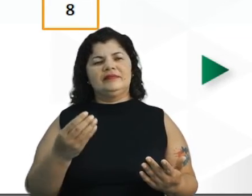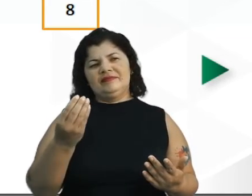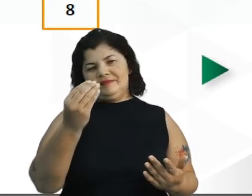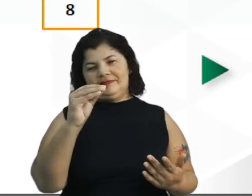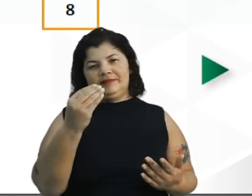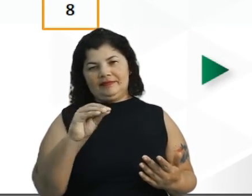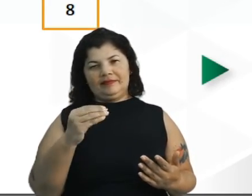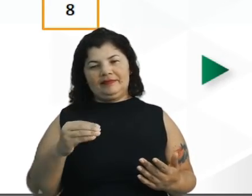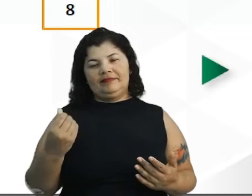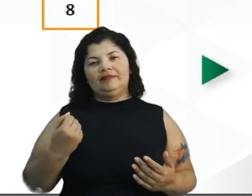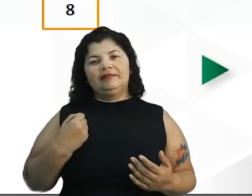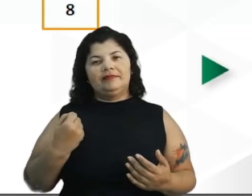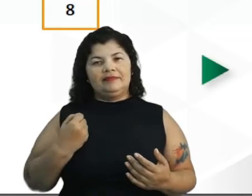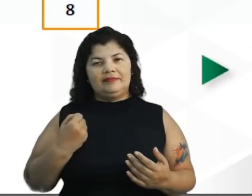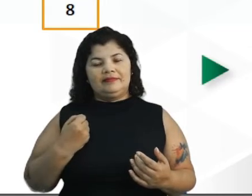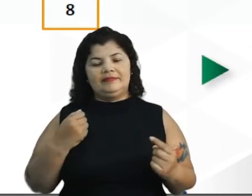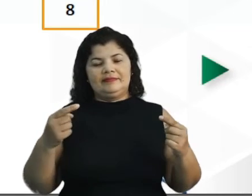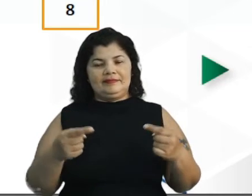photos,